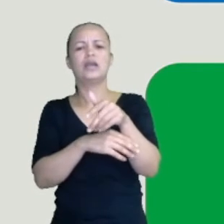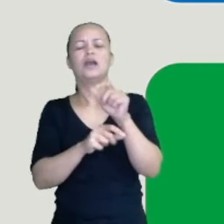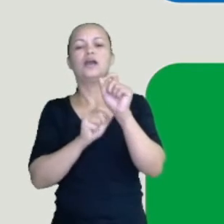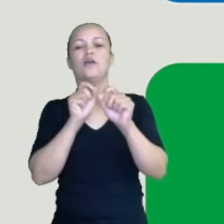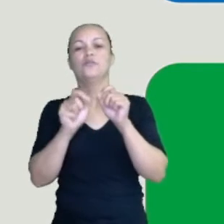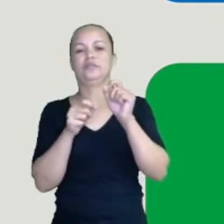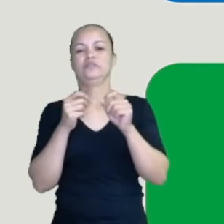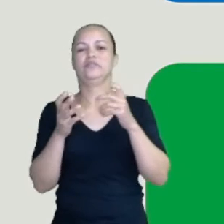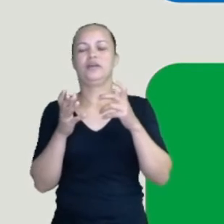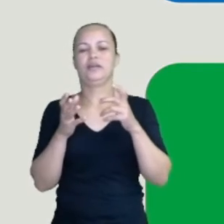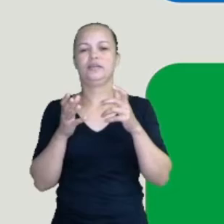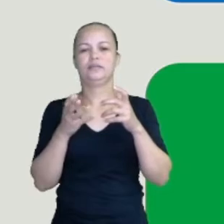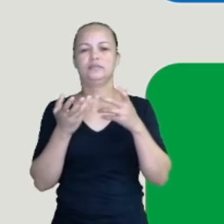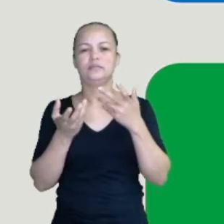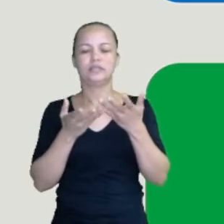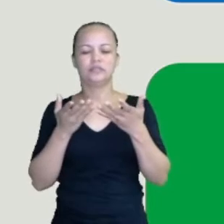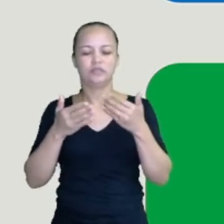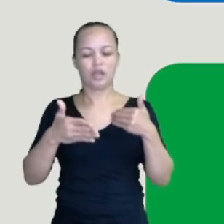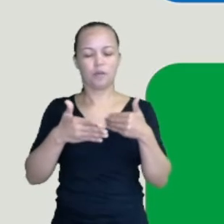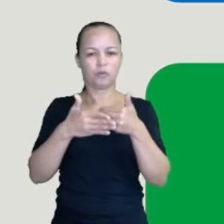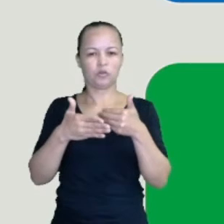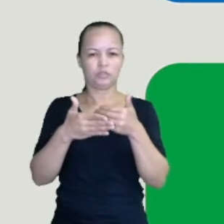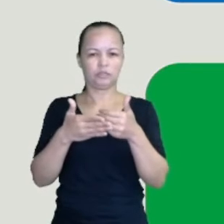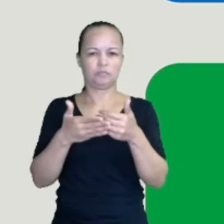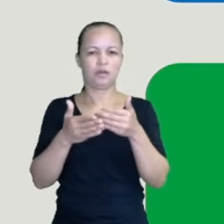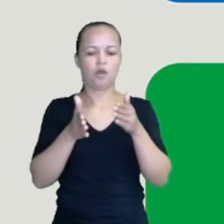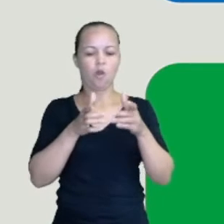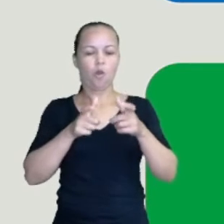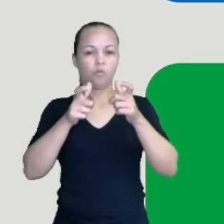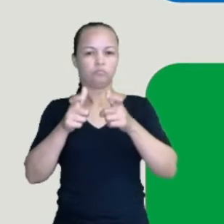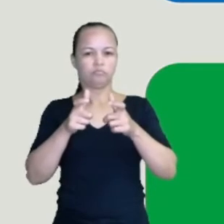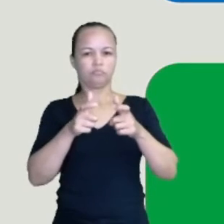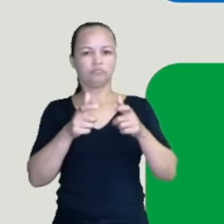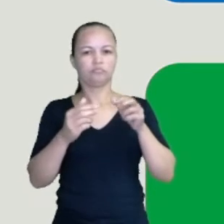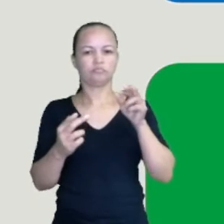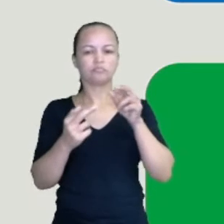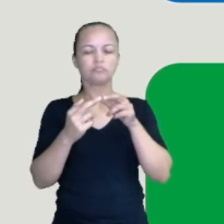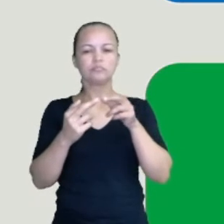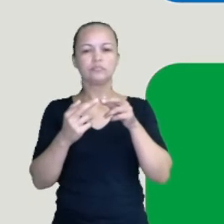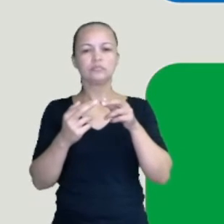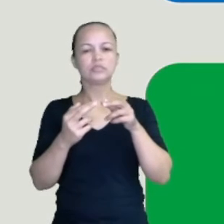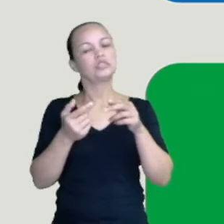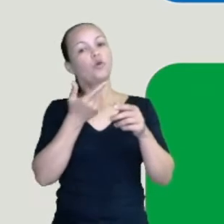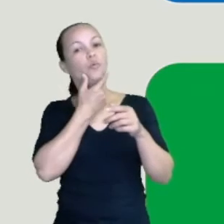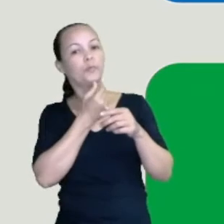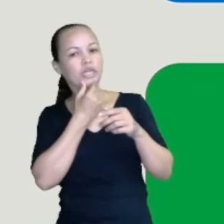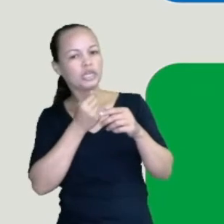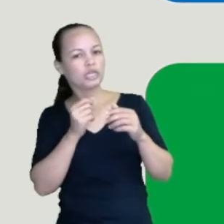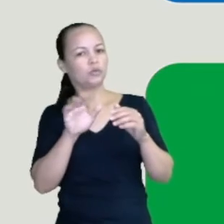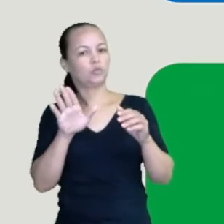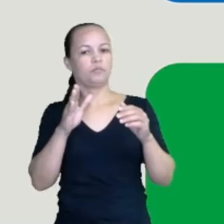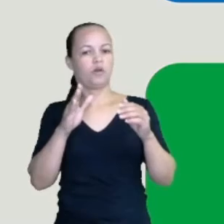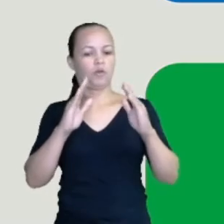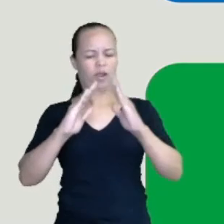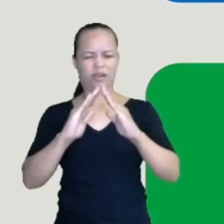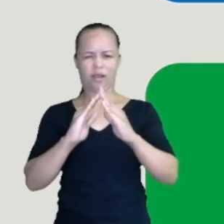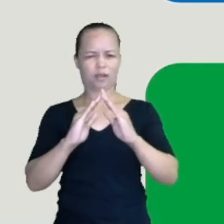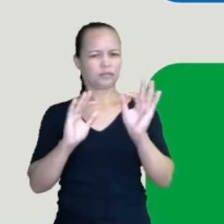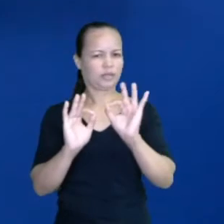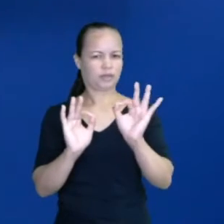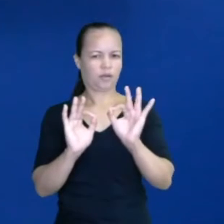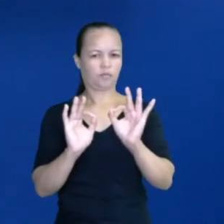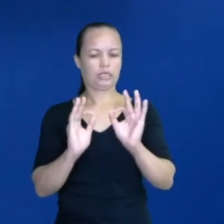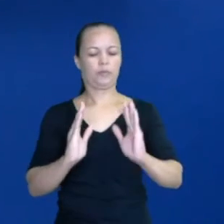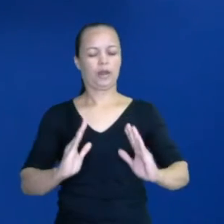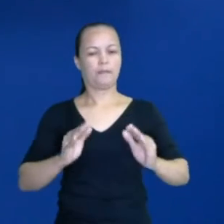vai identificar essa próxima orientação que ele deu aqui, ó. Pedro não mora em uma casa. Se Pedro não mora numa casa, então Pedro mora